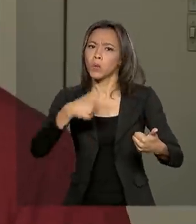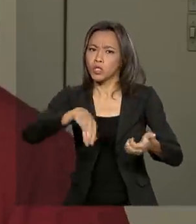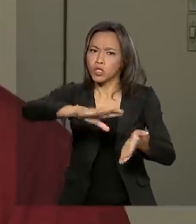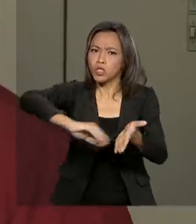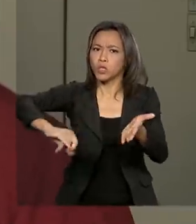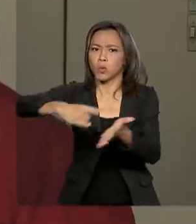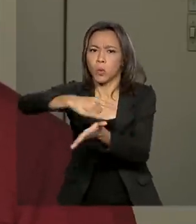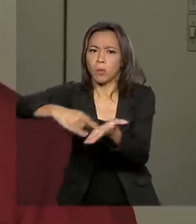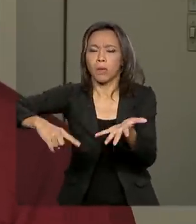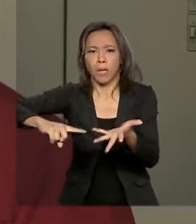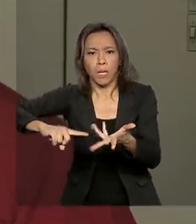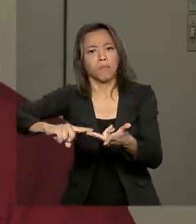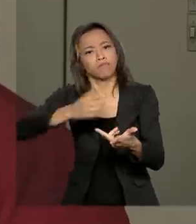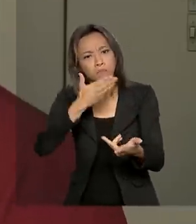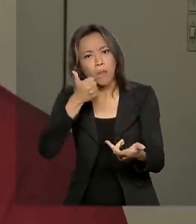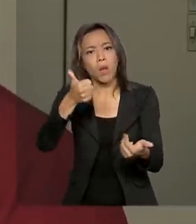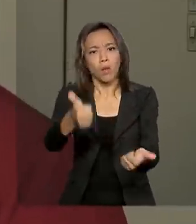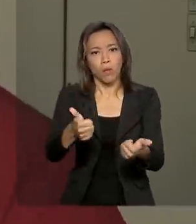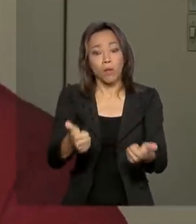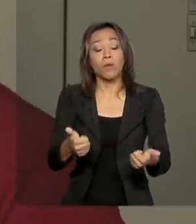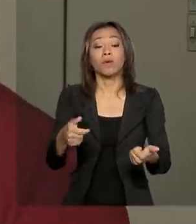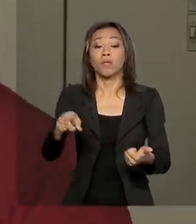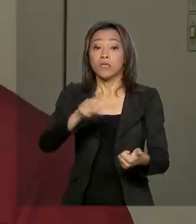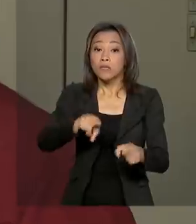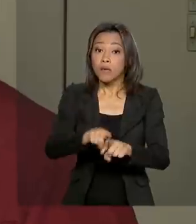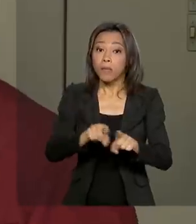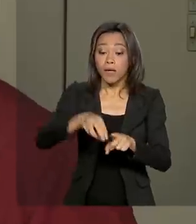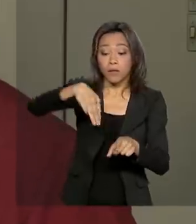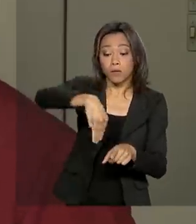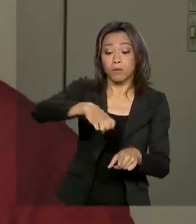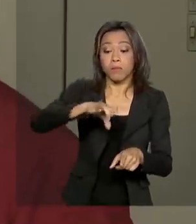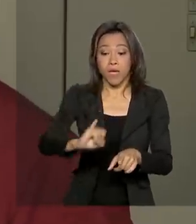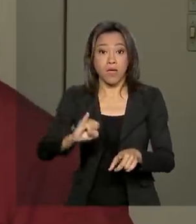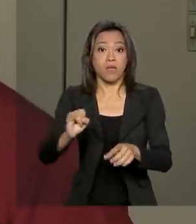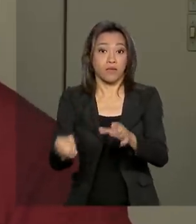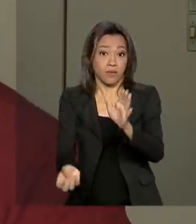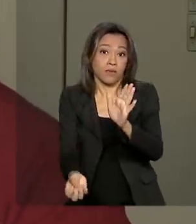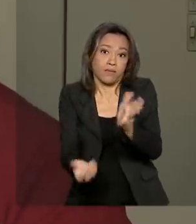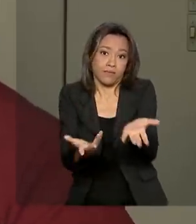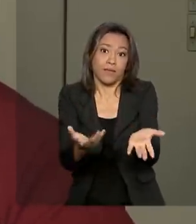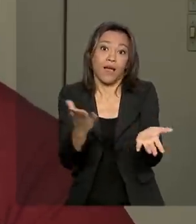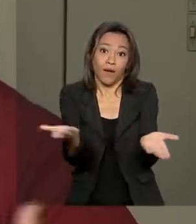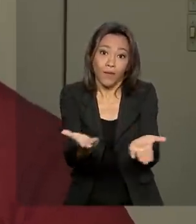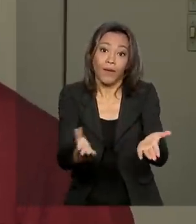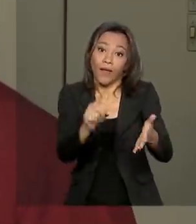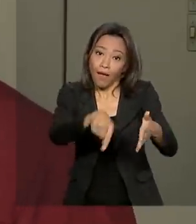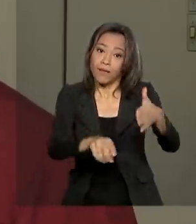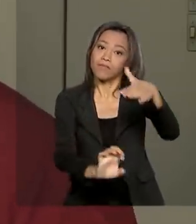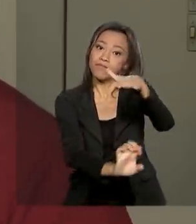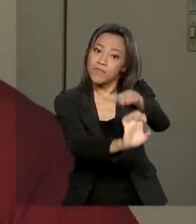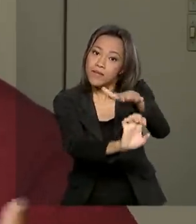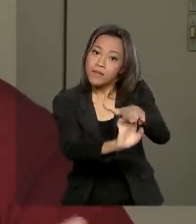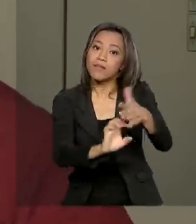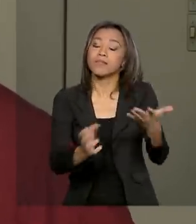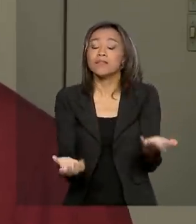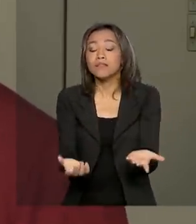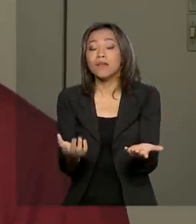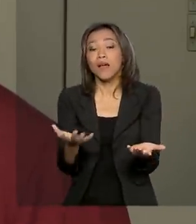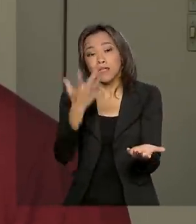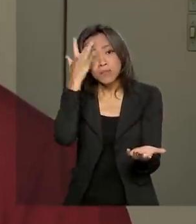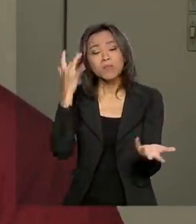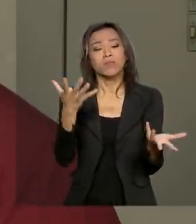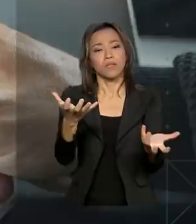aumentou realmente as empresas os micos mês virando empresas limitadas sabe essa esquecimento as pessoas querem realmente